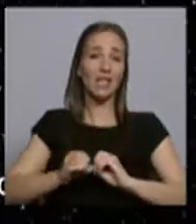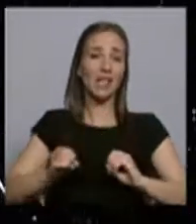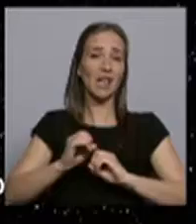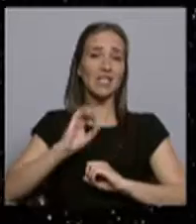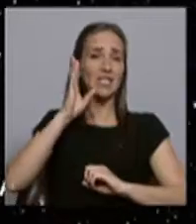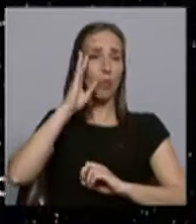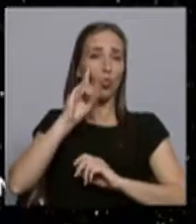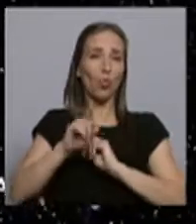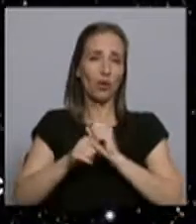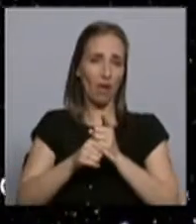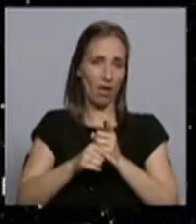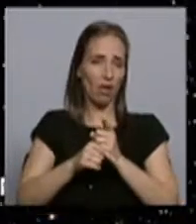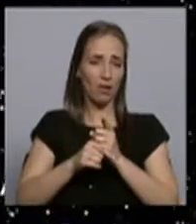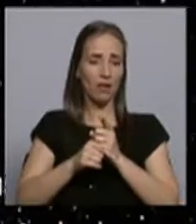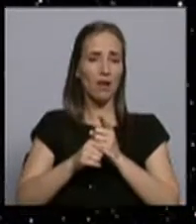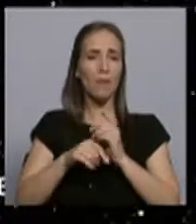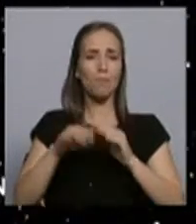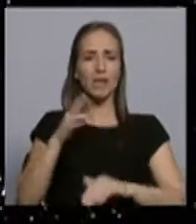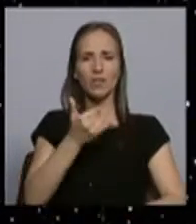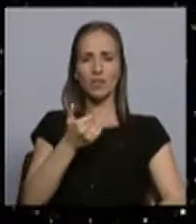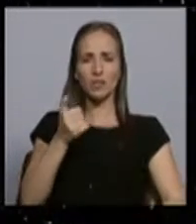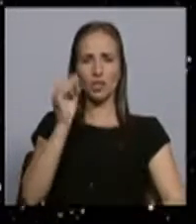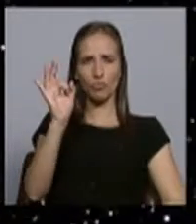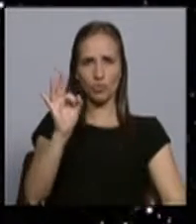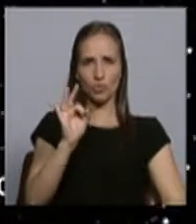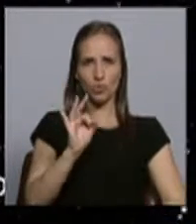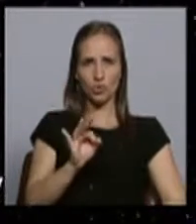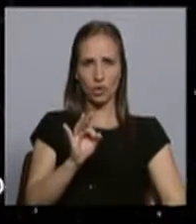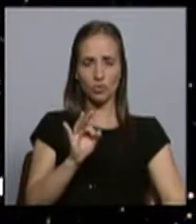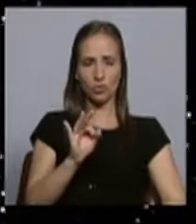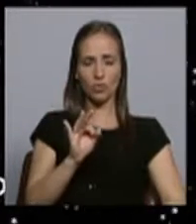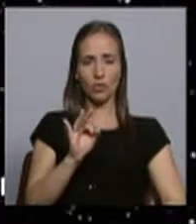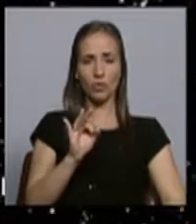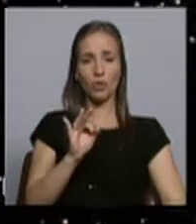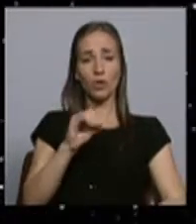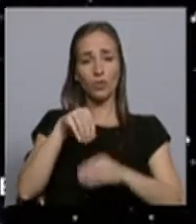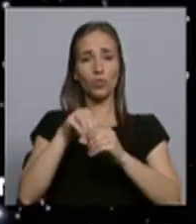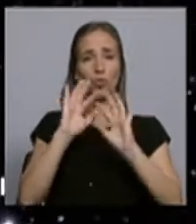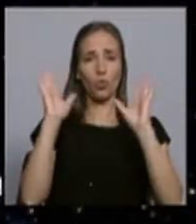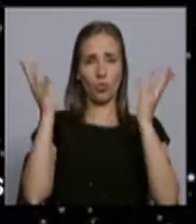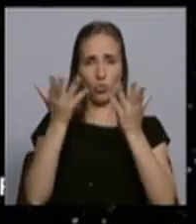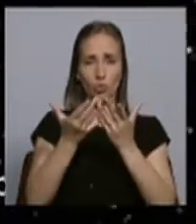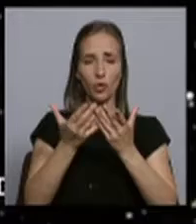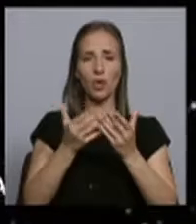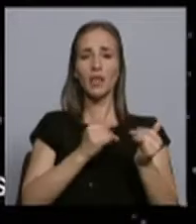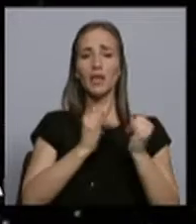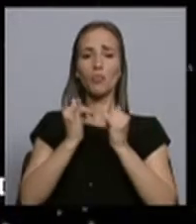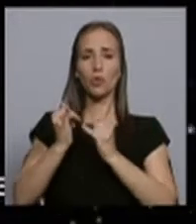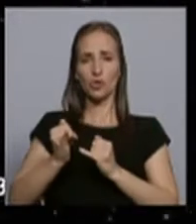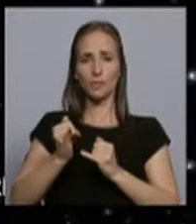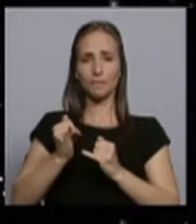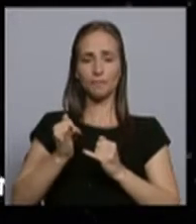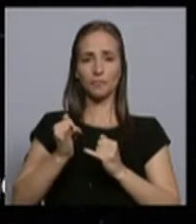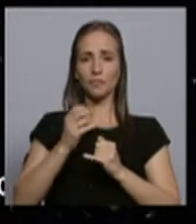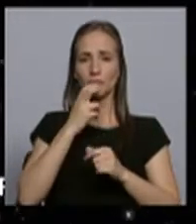que é e que ocupa mais de 25%, 25 a 30% da composição do universo. E depois a extraordinária